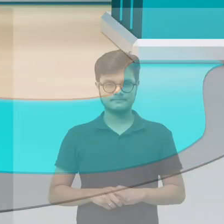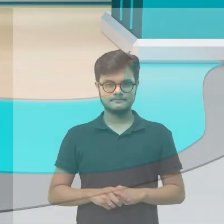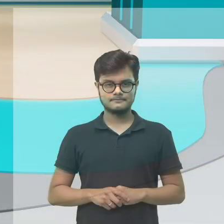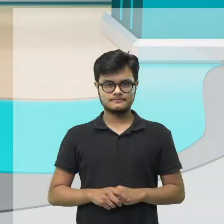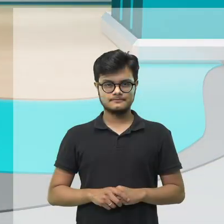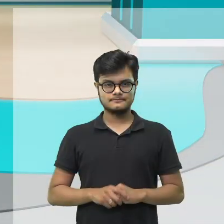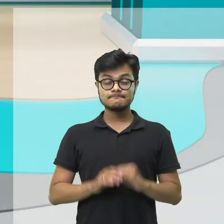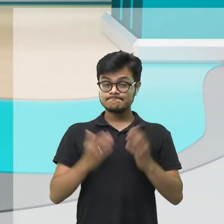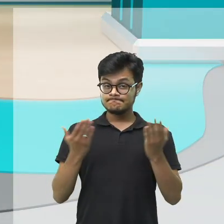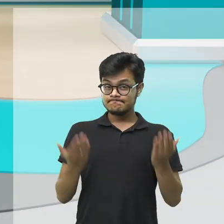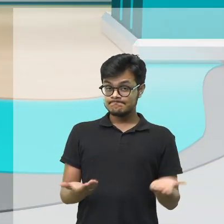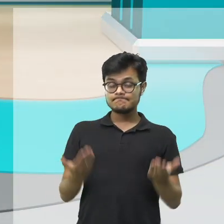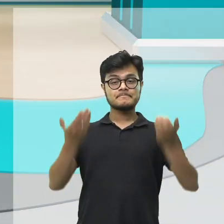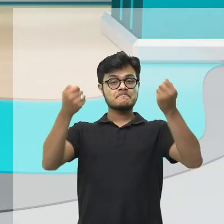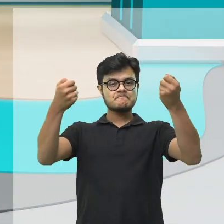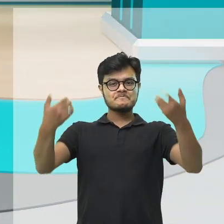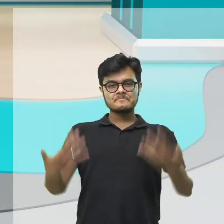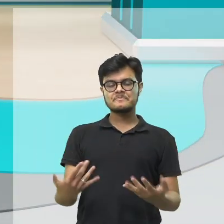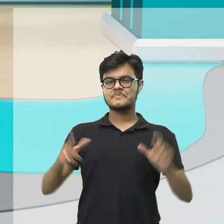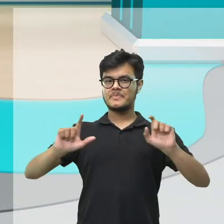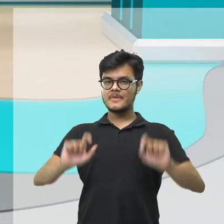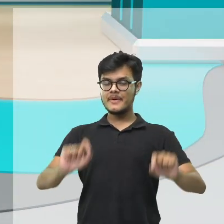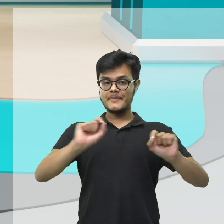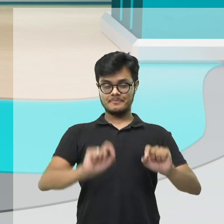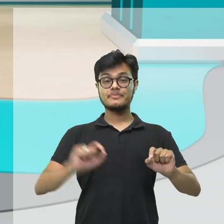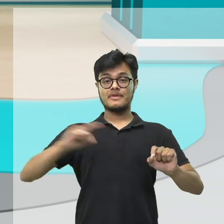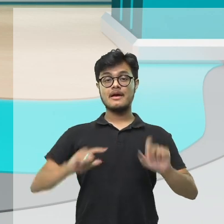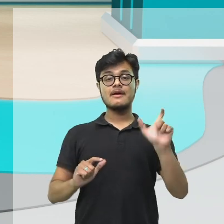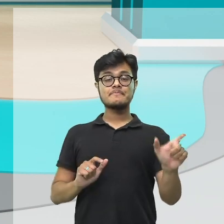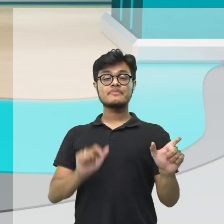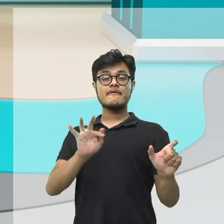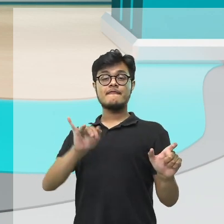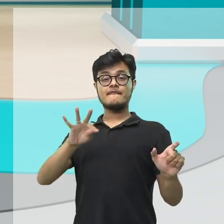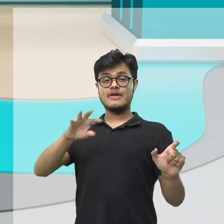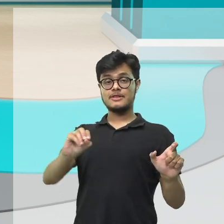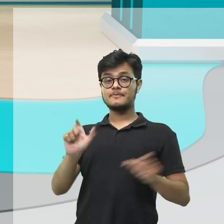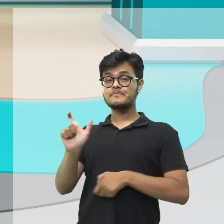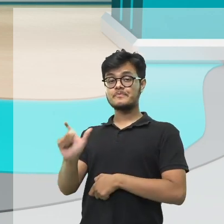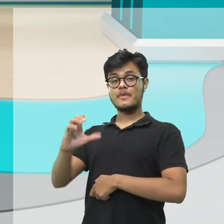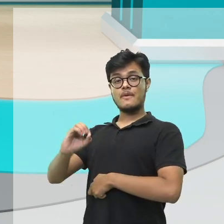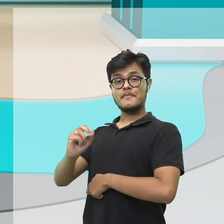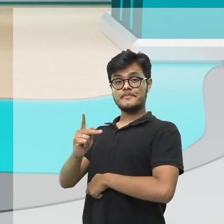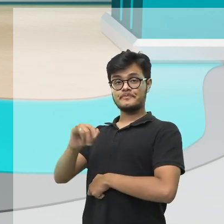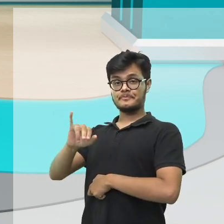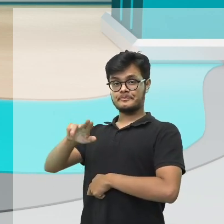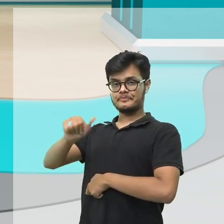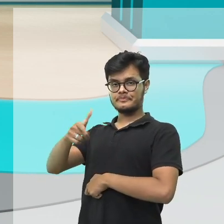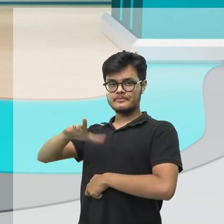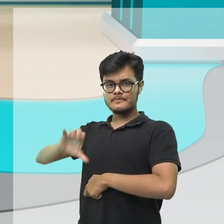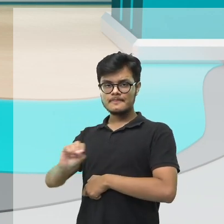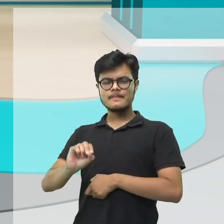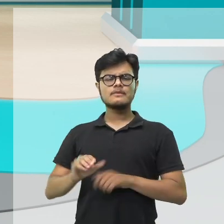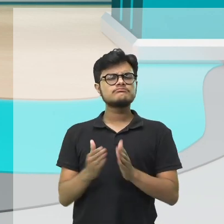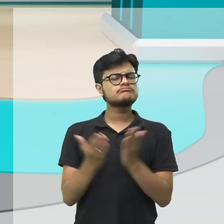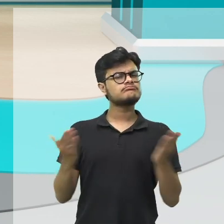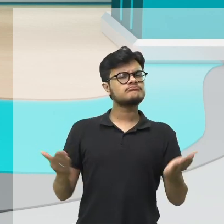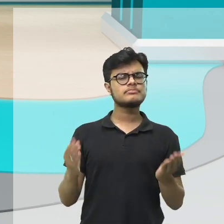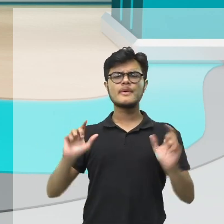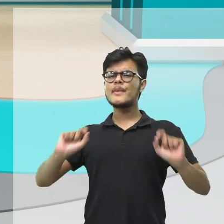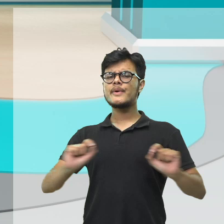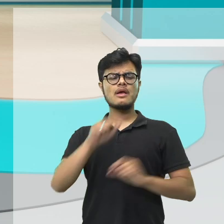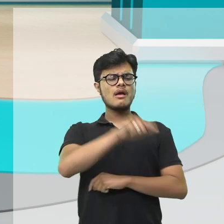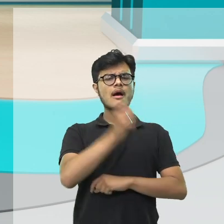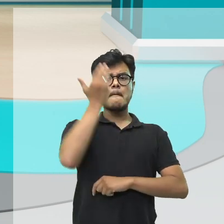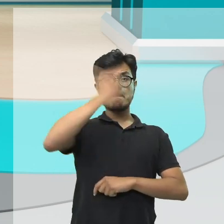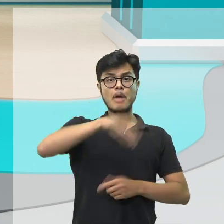Muito bem, nós vamos falar então sobre fato e opinião, certo? Vamos aprender a distinguir quando eu tenho